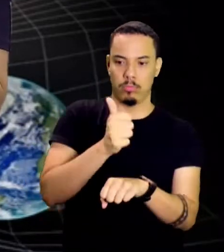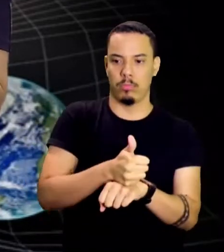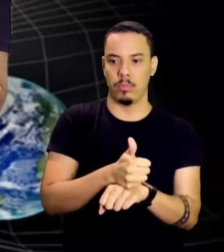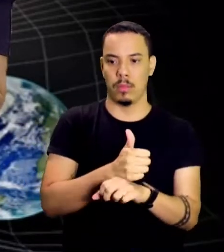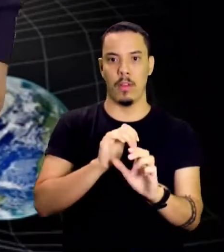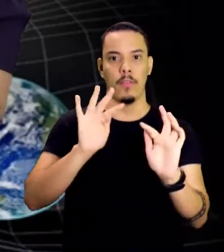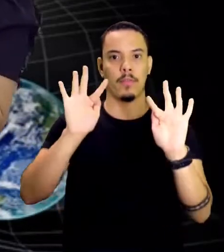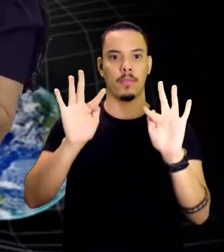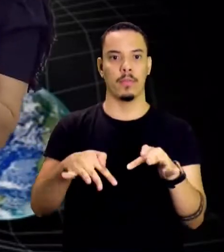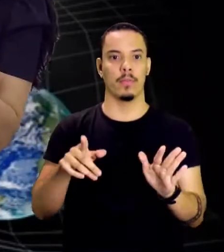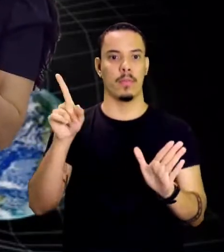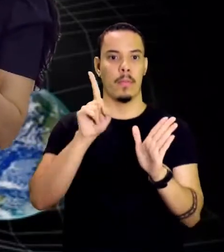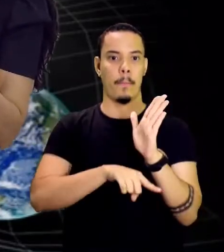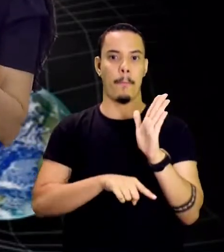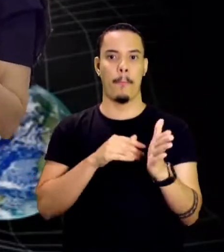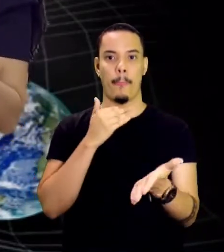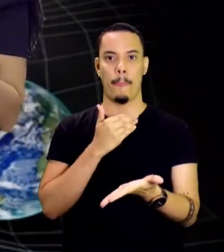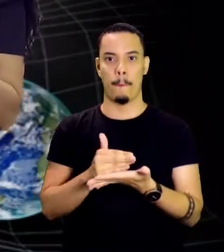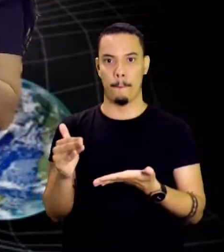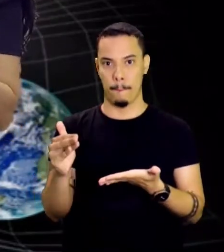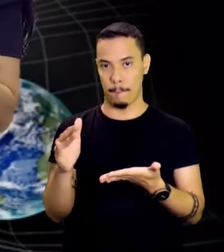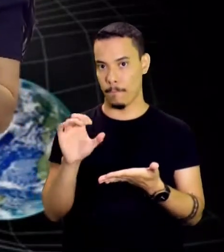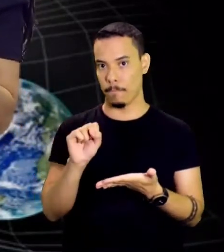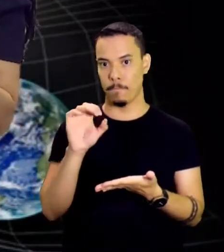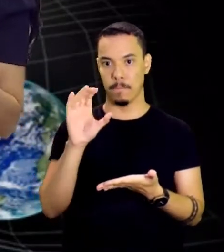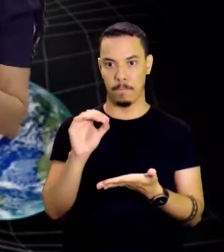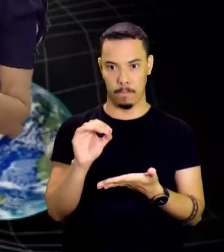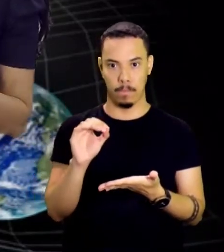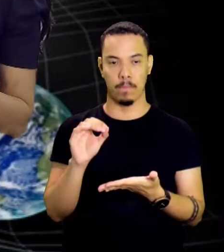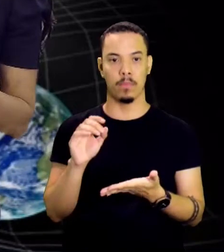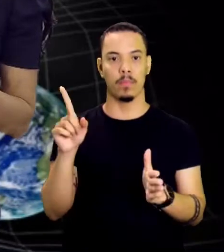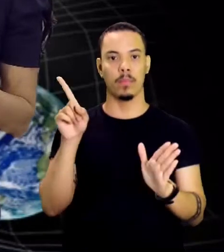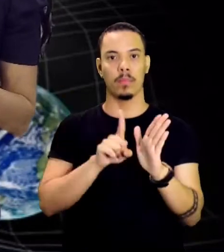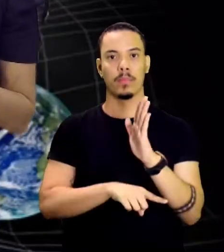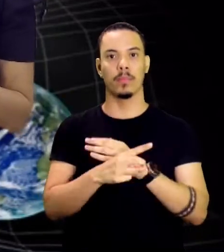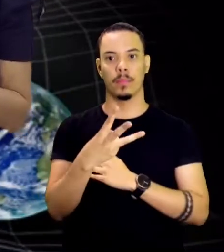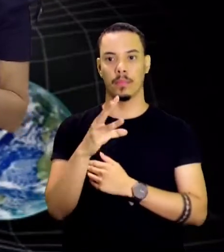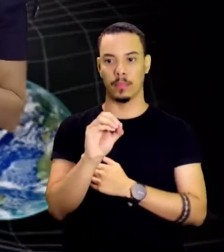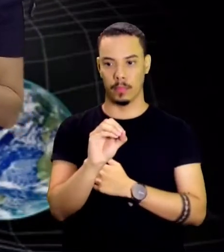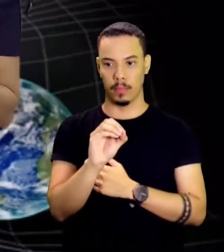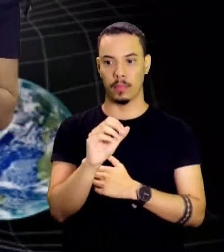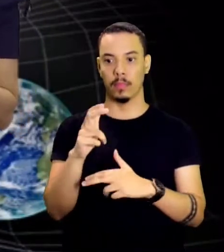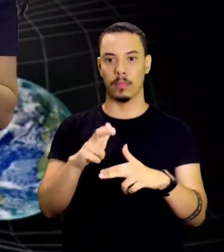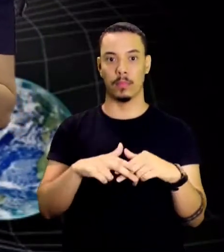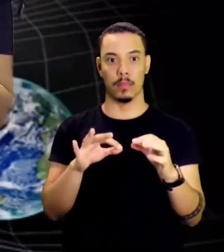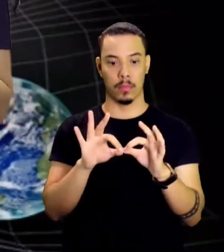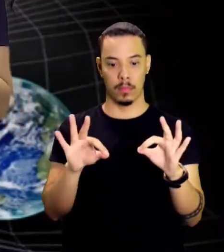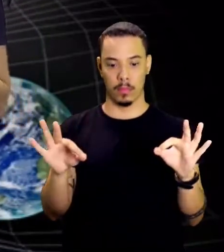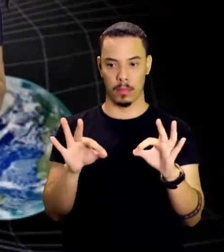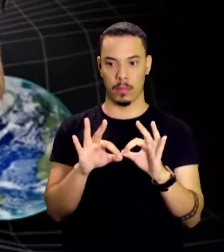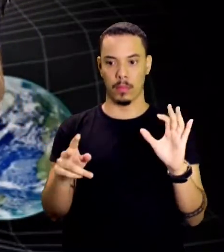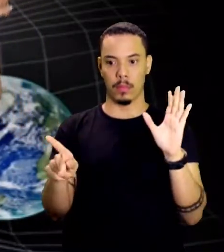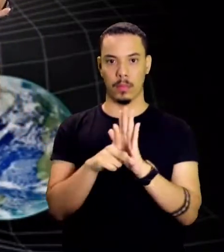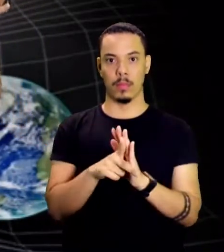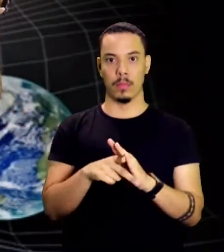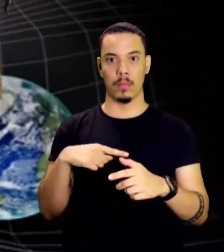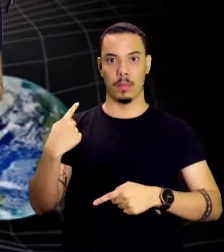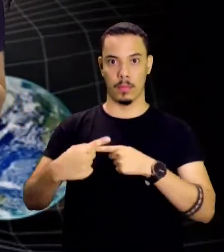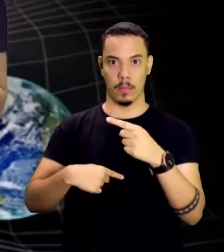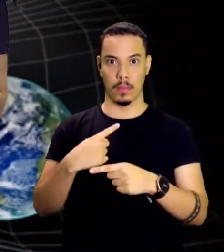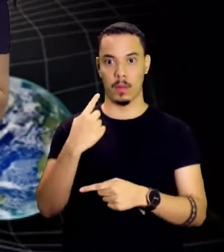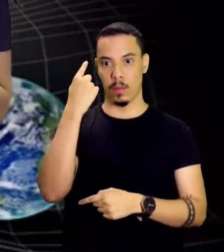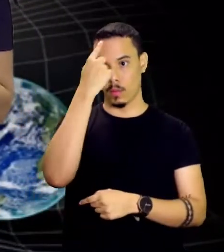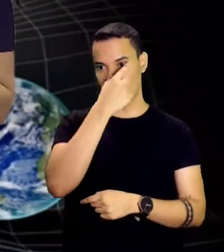mas não 80 no caso menos 30 a distância percorrida durante